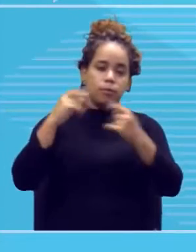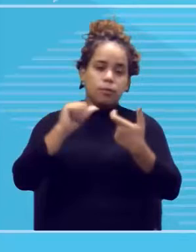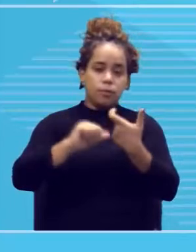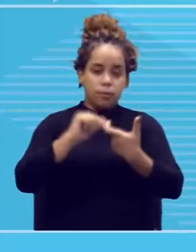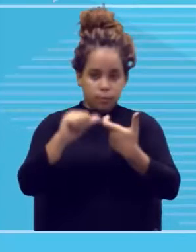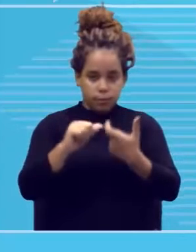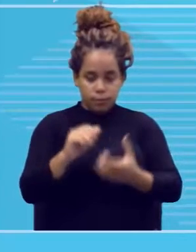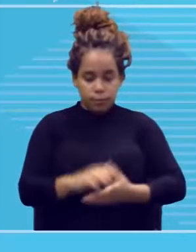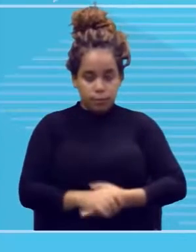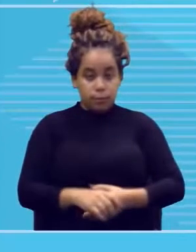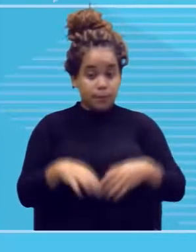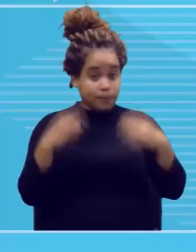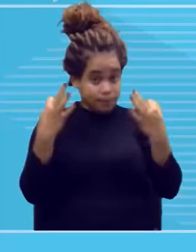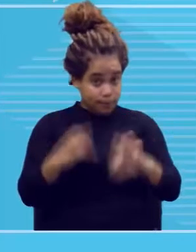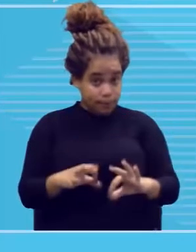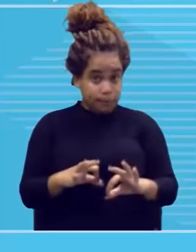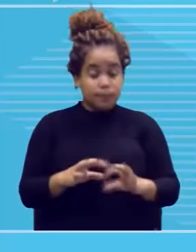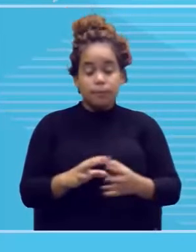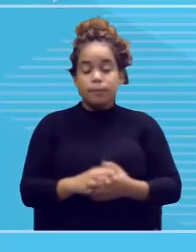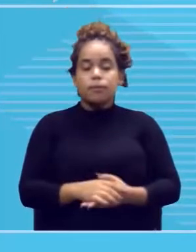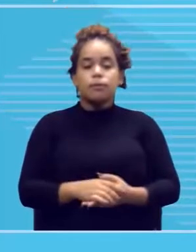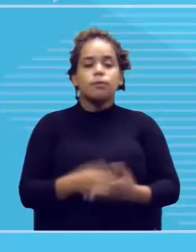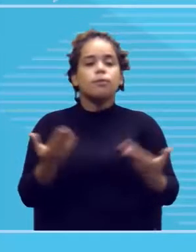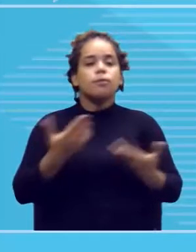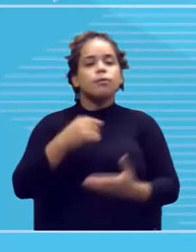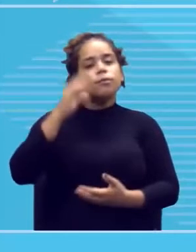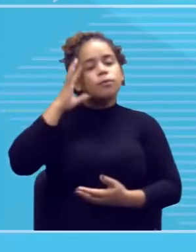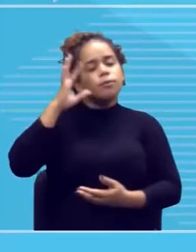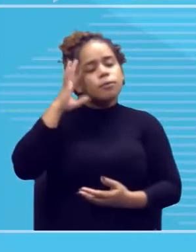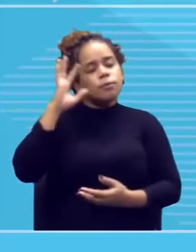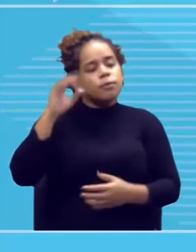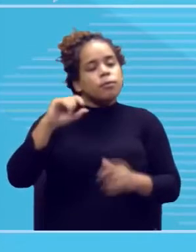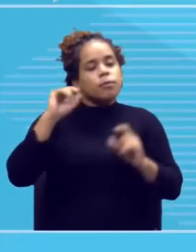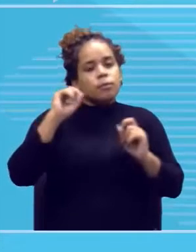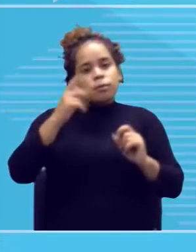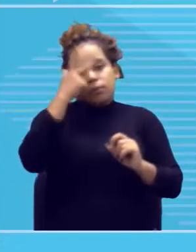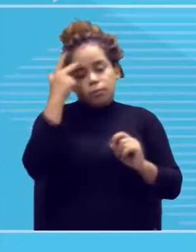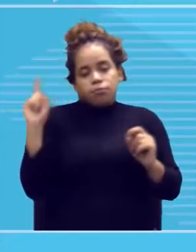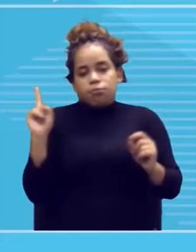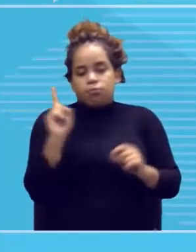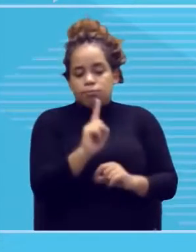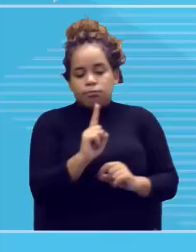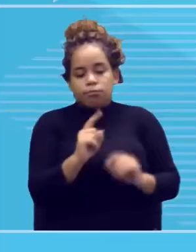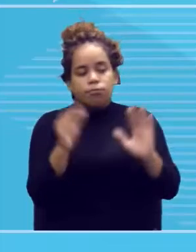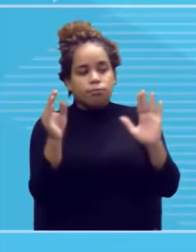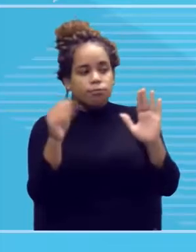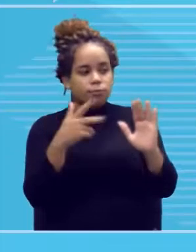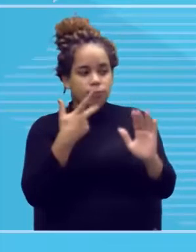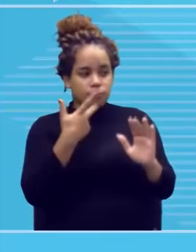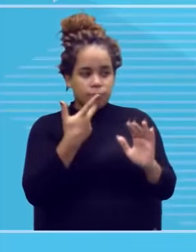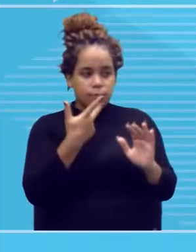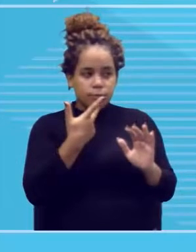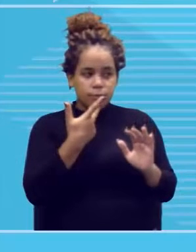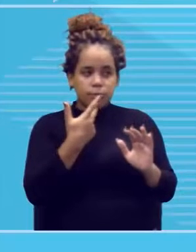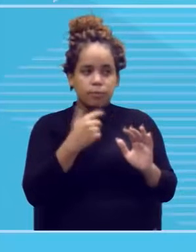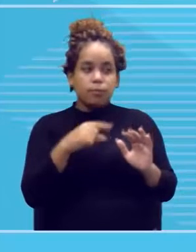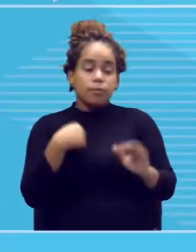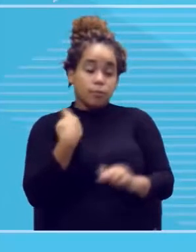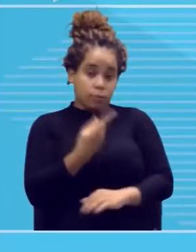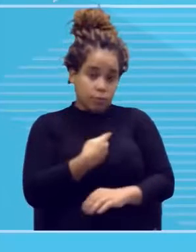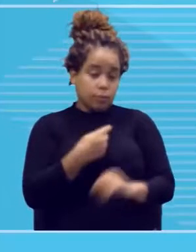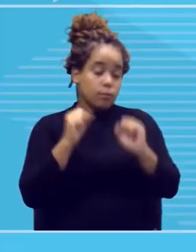Beleza então gente aqui imagina com a pessoa chega para outra e Pergunta assim ó quem não entende Nós podemos